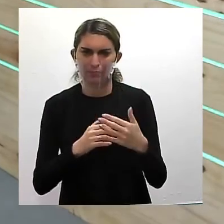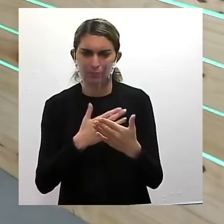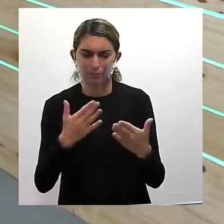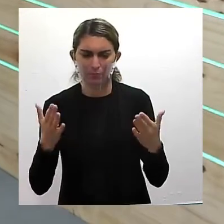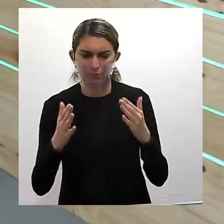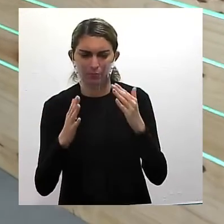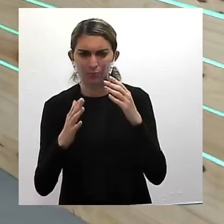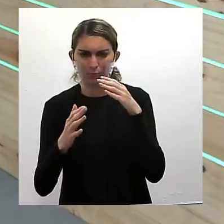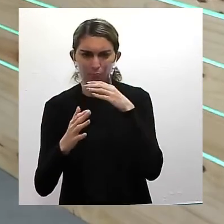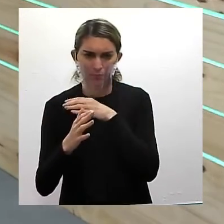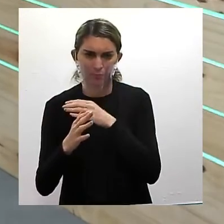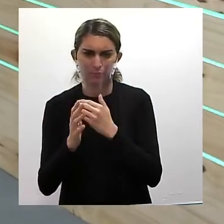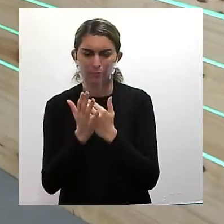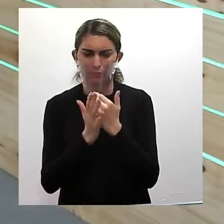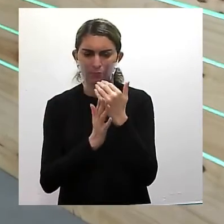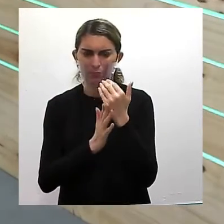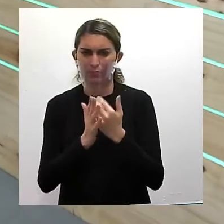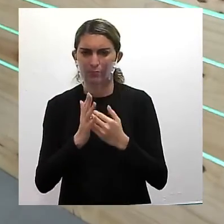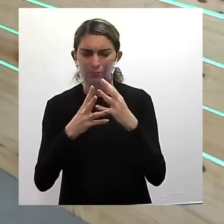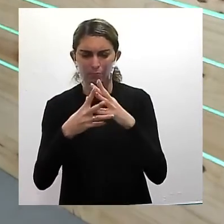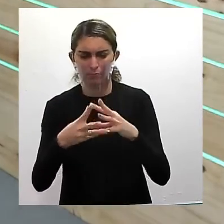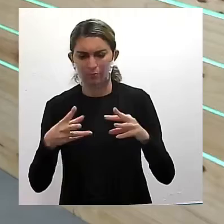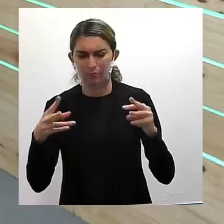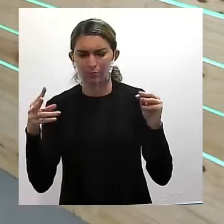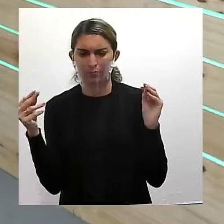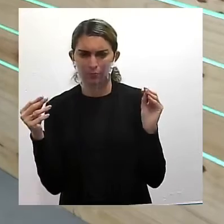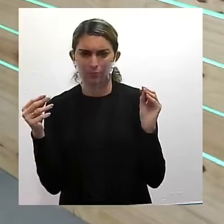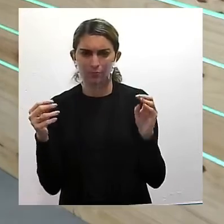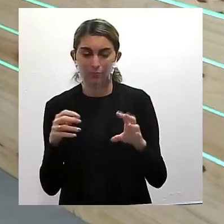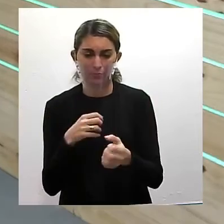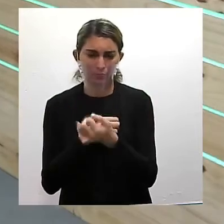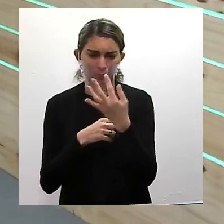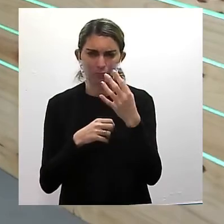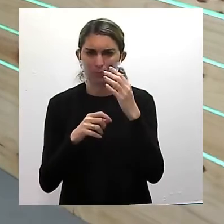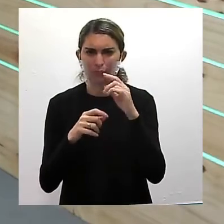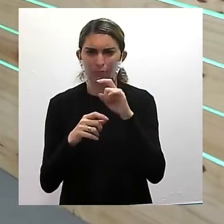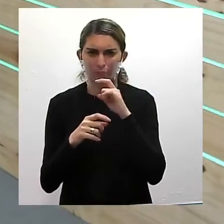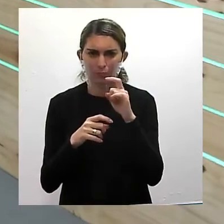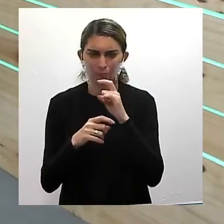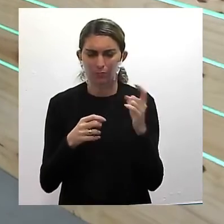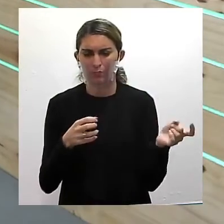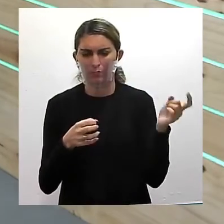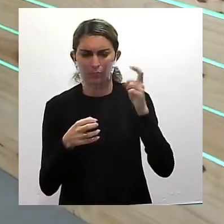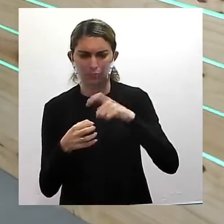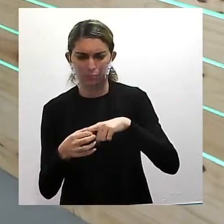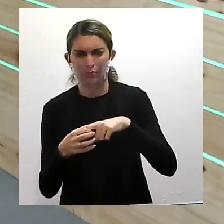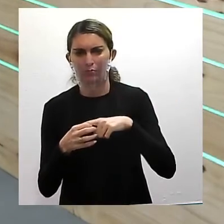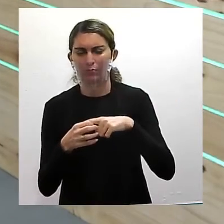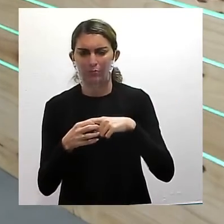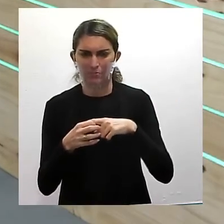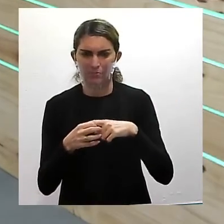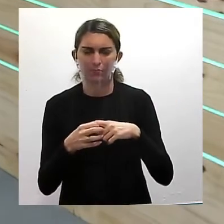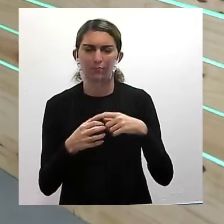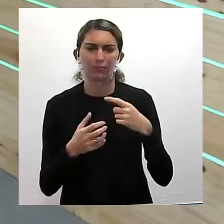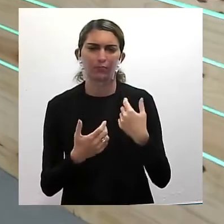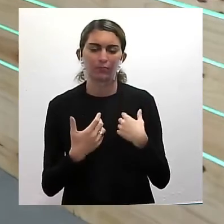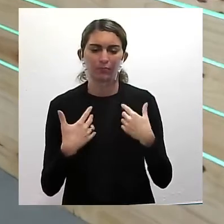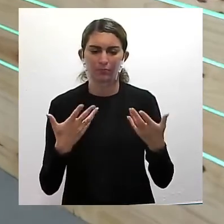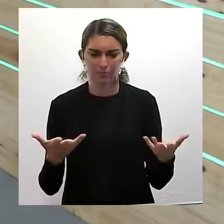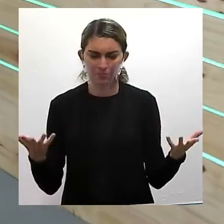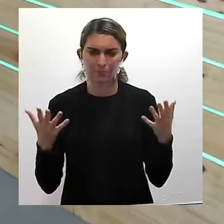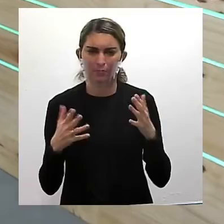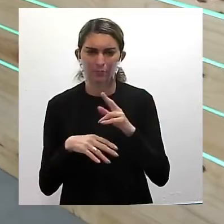eu aqueço a solução, ele dissolve o precipitado. Quando eu esfrio a solução, ele volta a precipitar novamente. E aí,